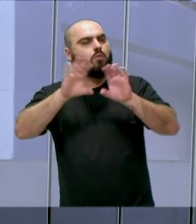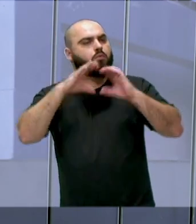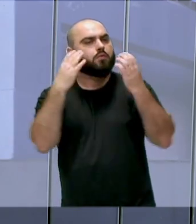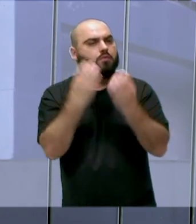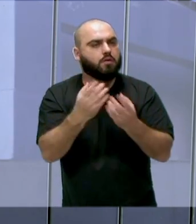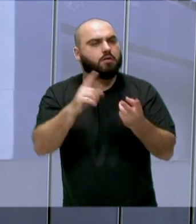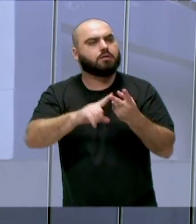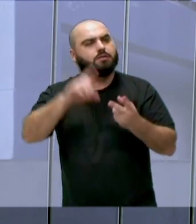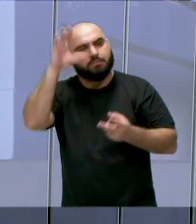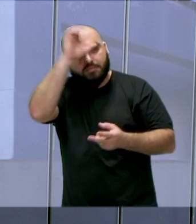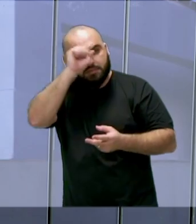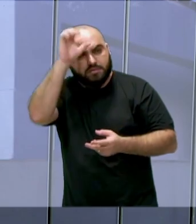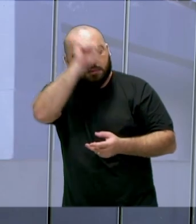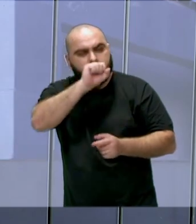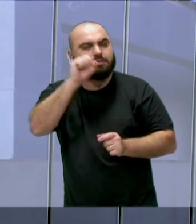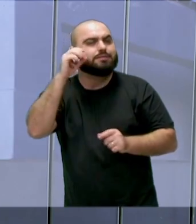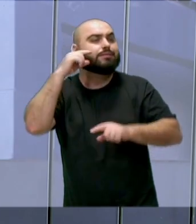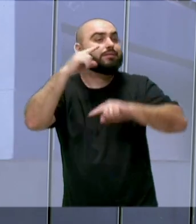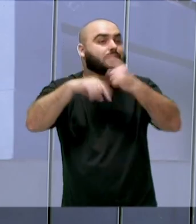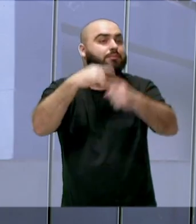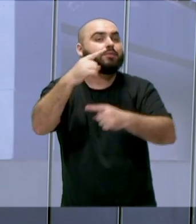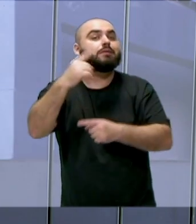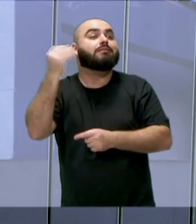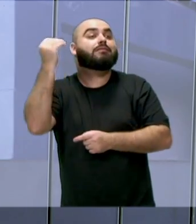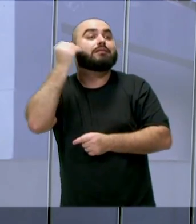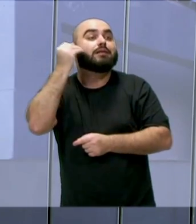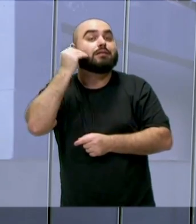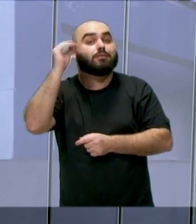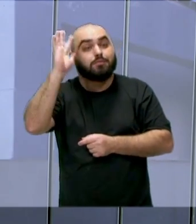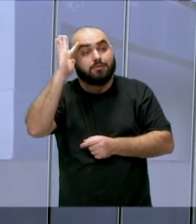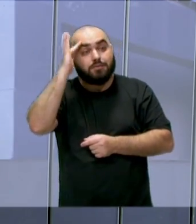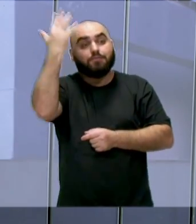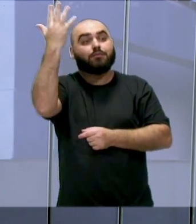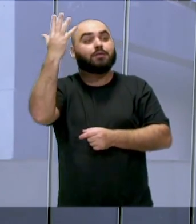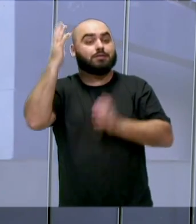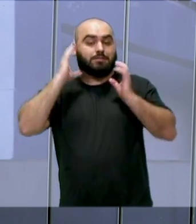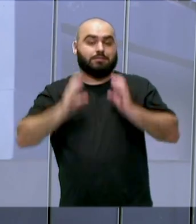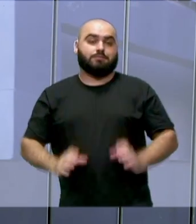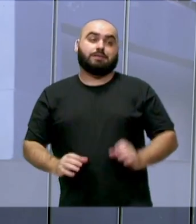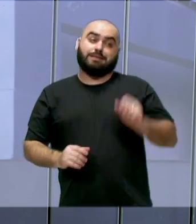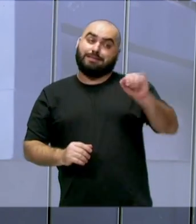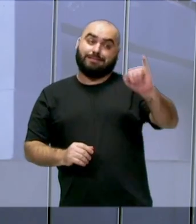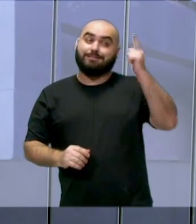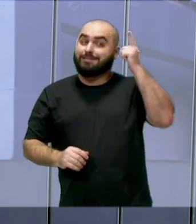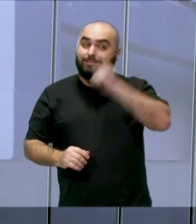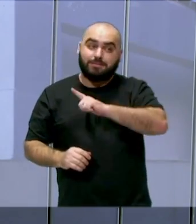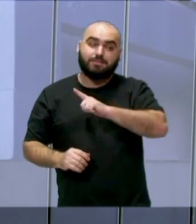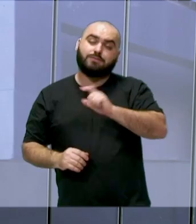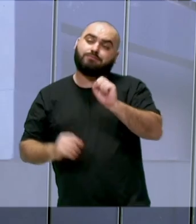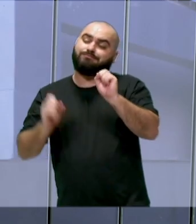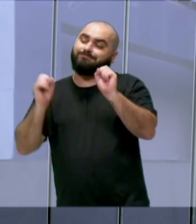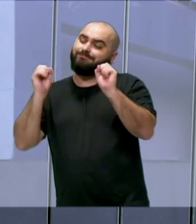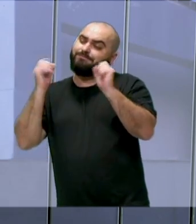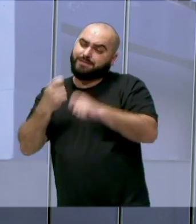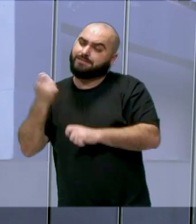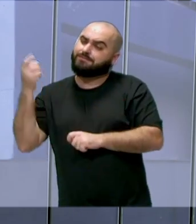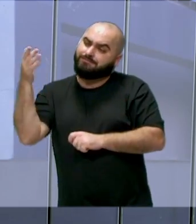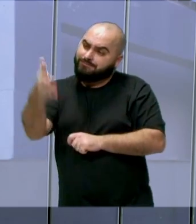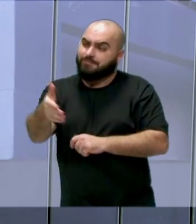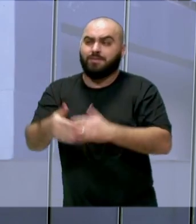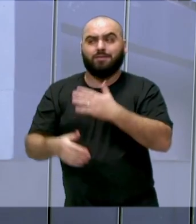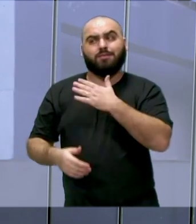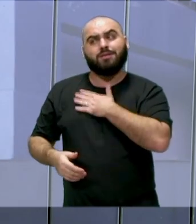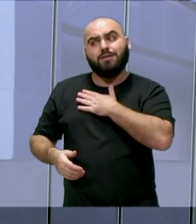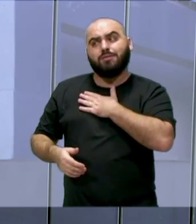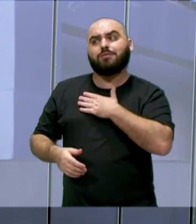saber a demanda e tento depois resolver como cidadão. Caso não, aí a gente tem que intervir. Não, olha só, eu estou neste